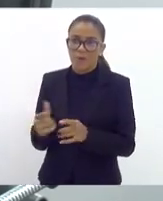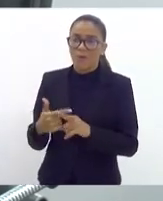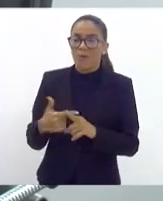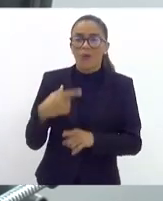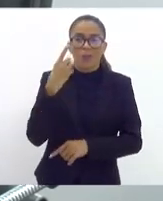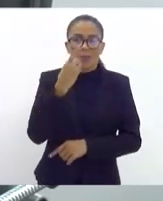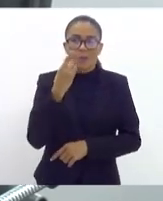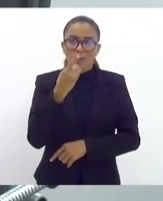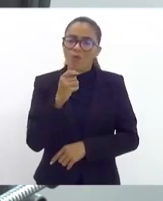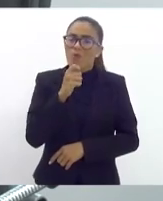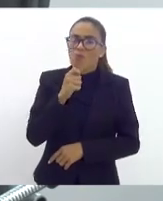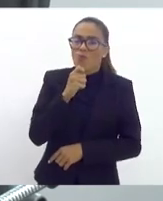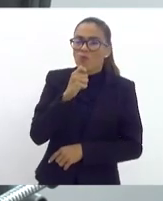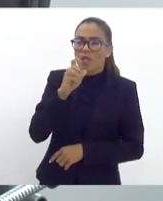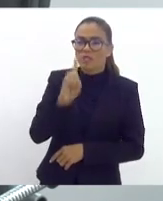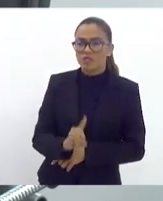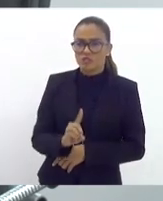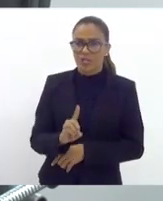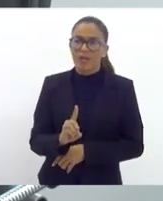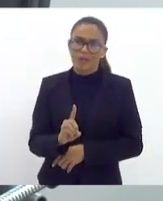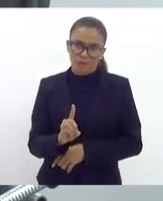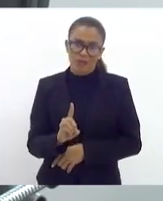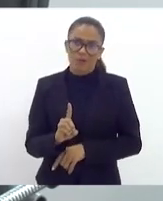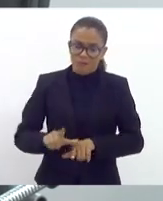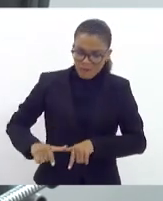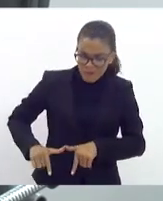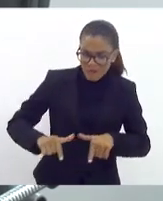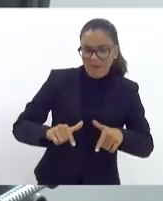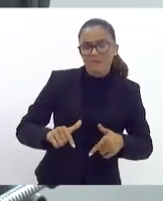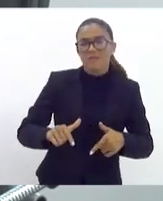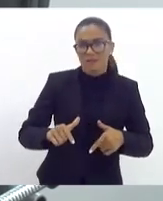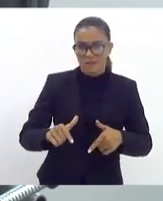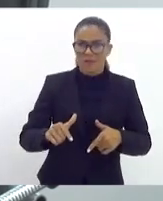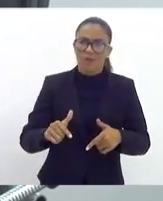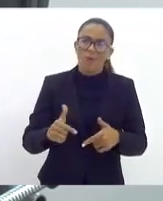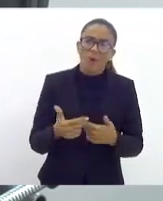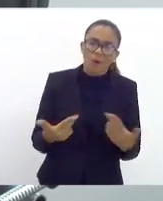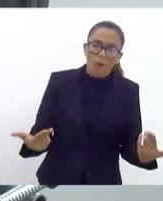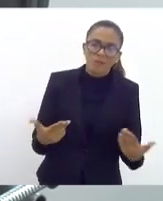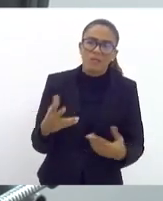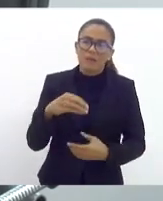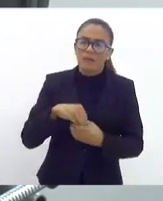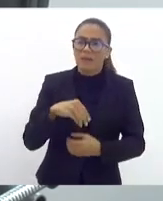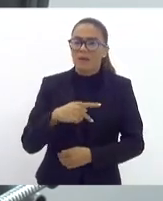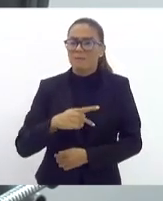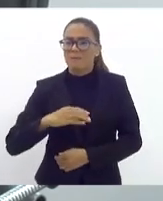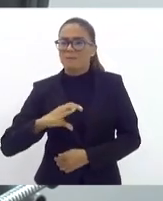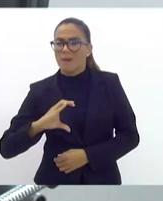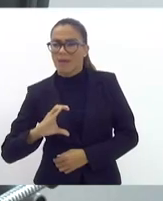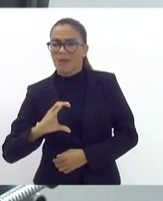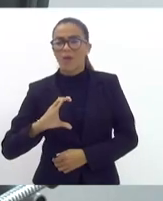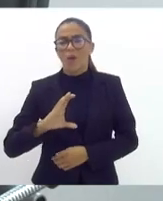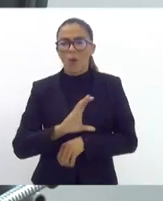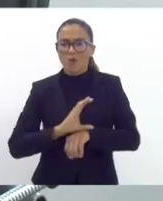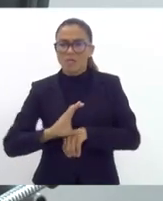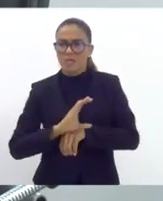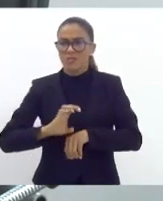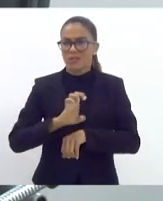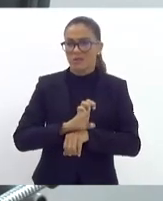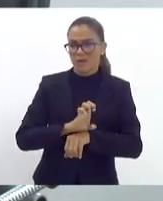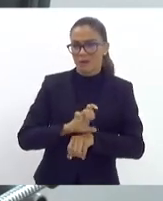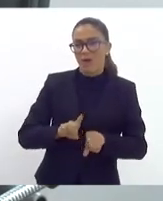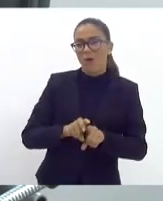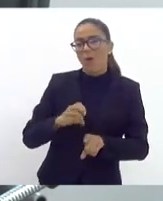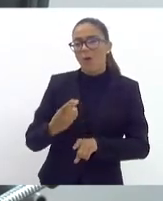deputado não teria direito de fazer aquilo que não fosse mediante PEC no caso de constituição estadual ou O legislador